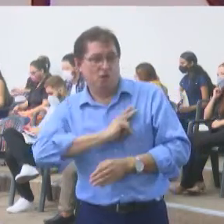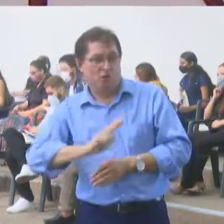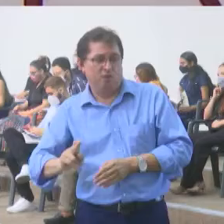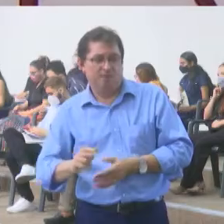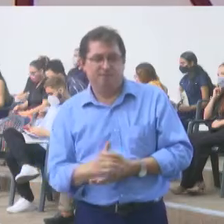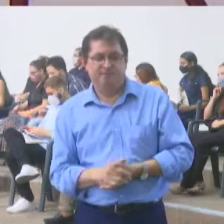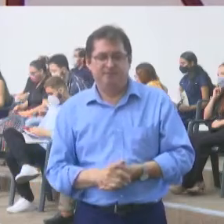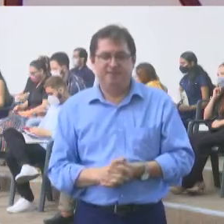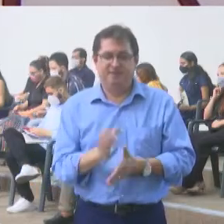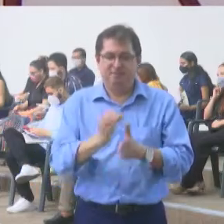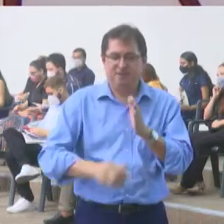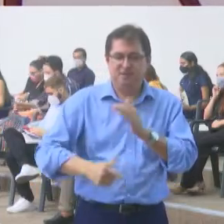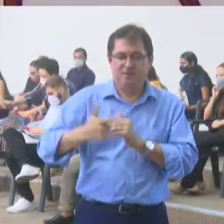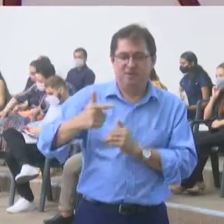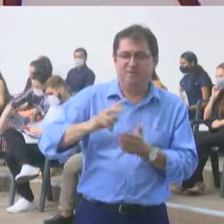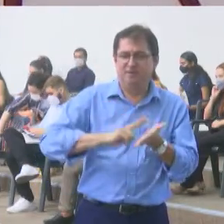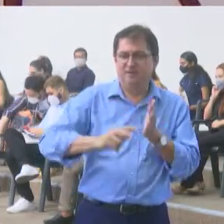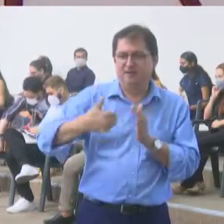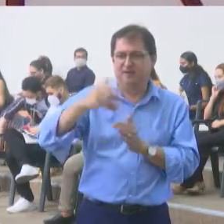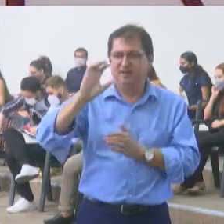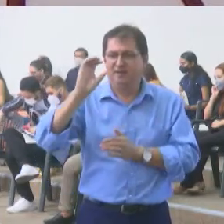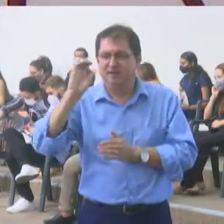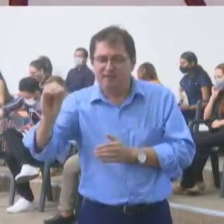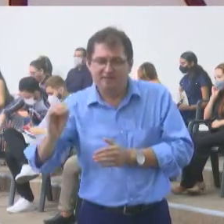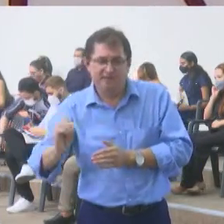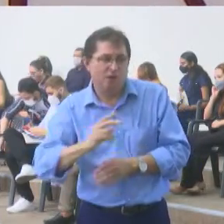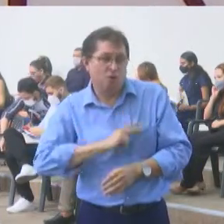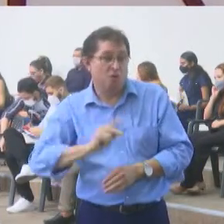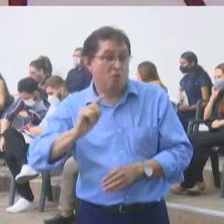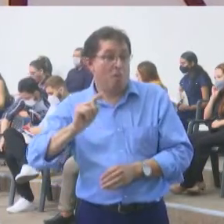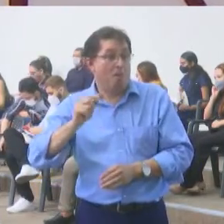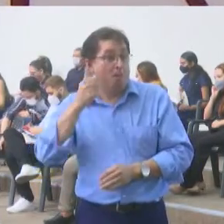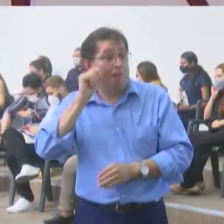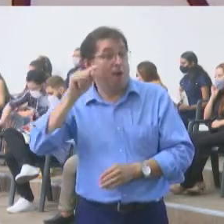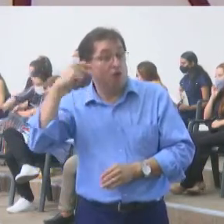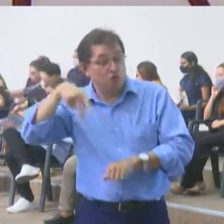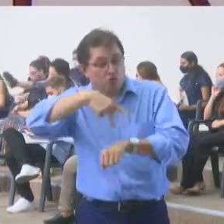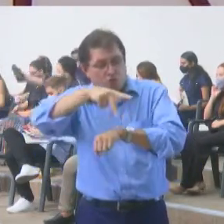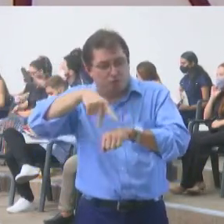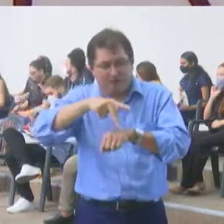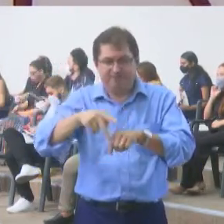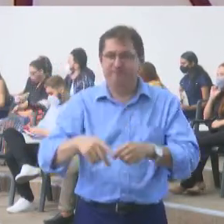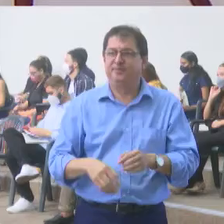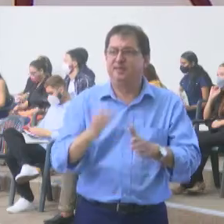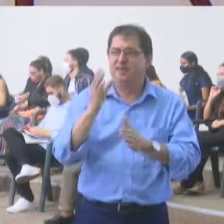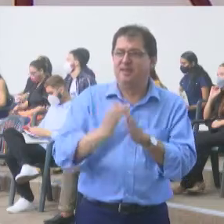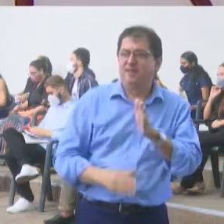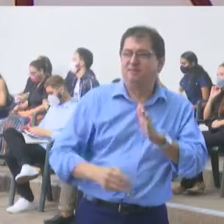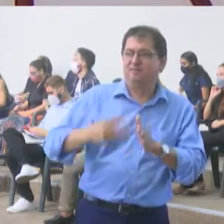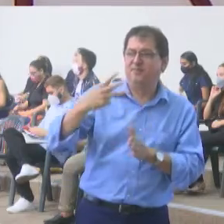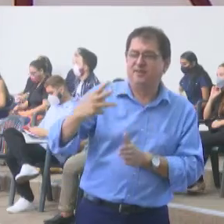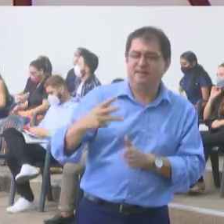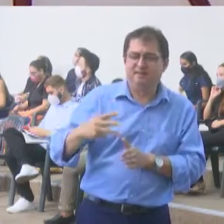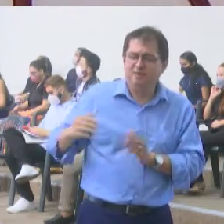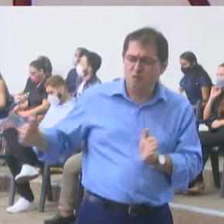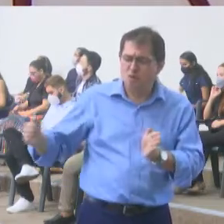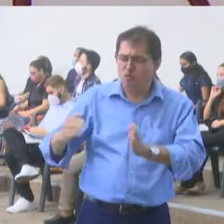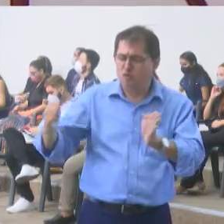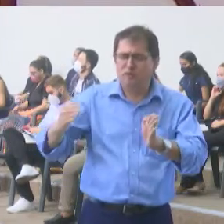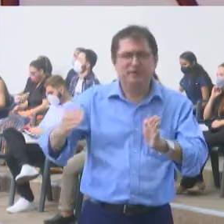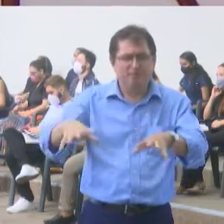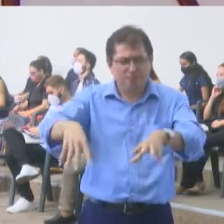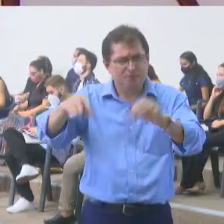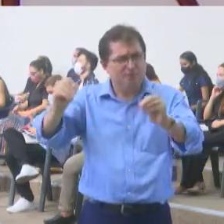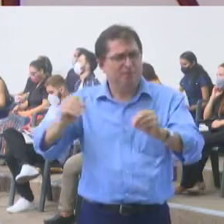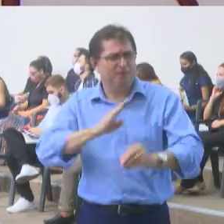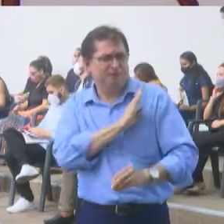2, versículo 10, Ruth, a estrangeira. Capítulo 2, versículo 13, Ruth, a escrava no campo de Boaz. Capítulo